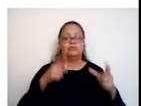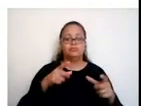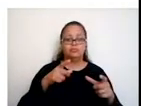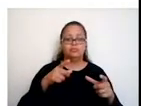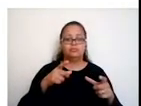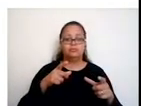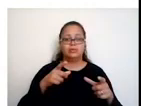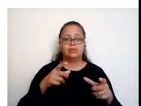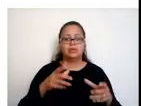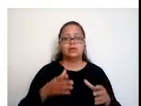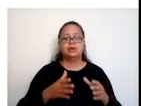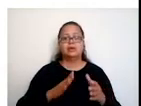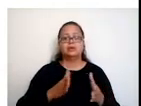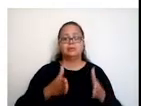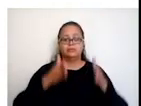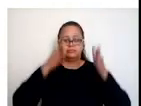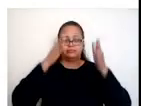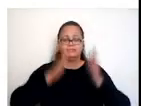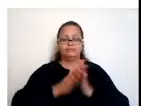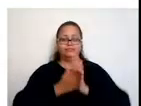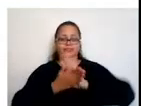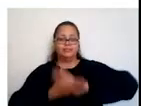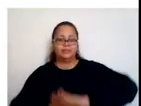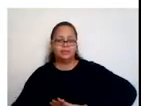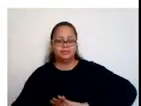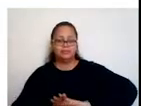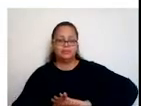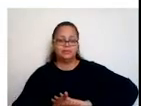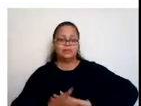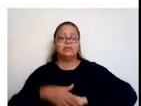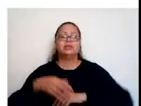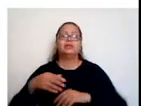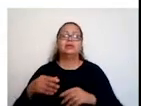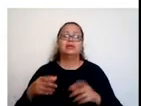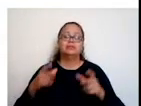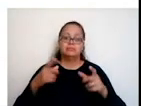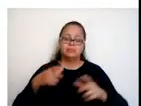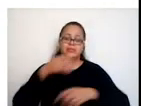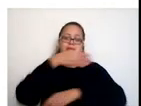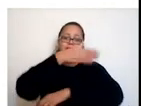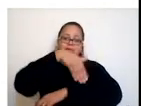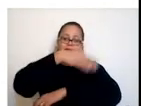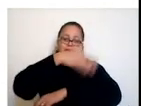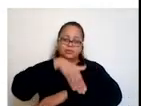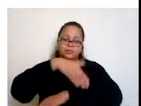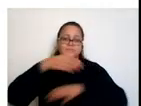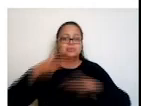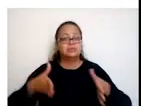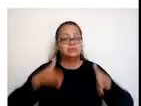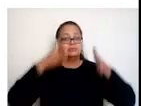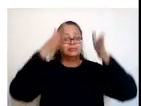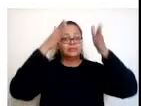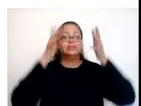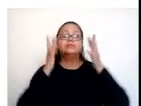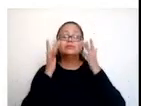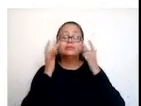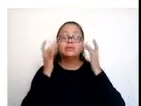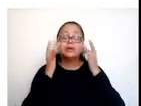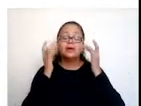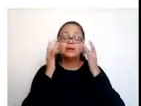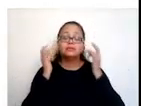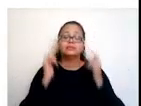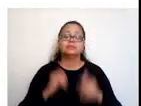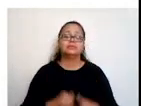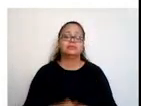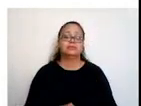novas ruas e modernas construções. Ruas, avenidas, prédios, teatros.